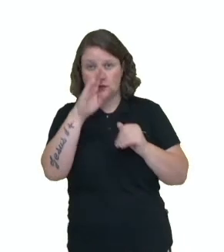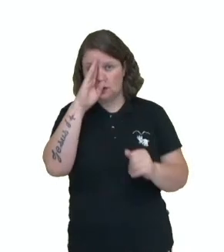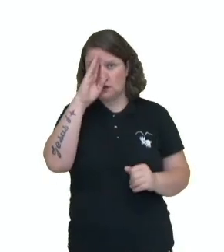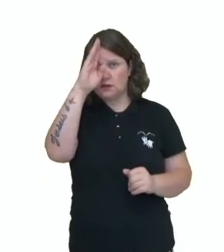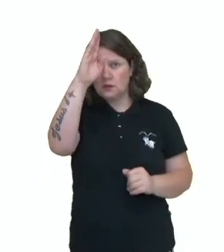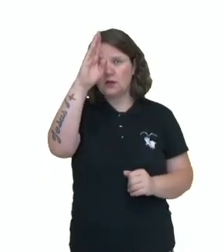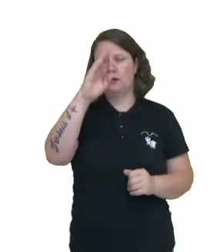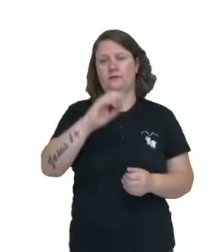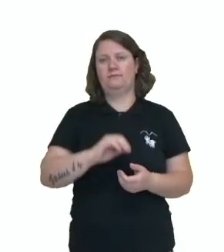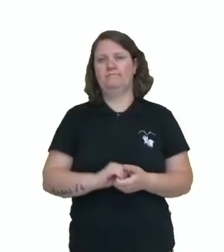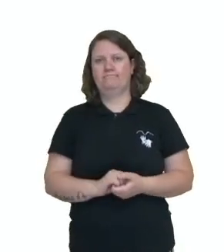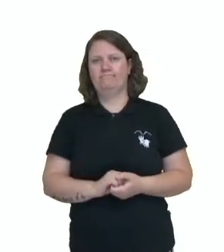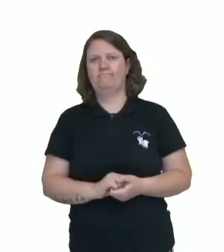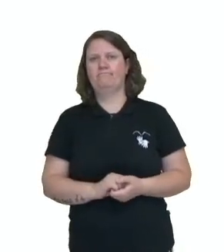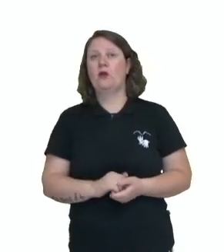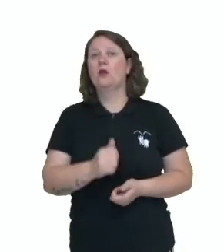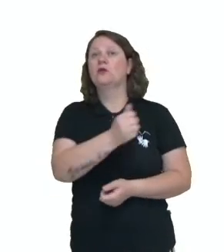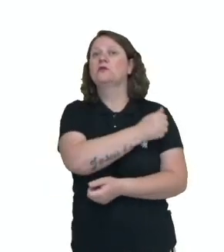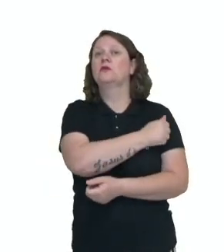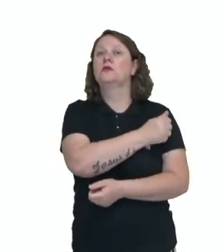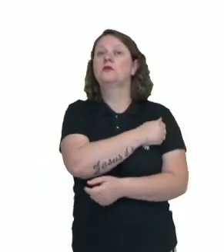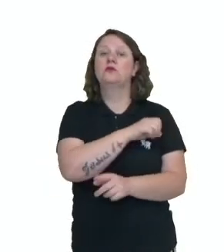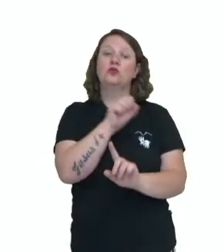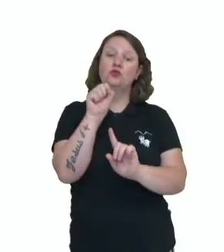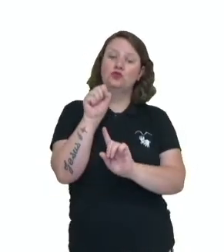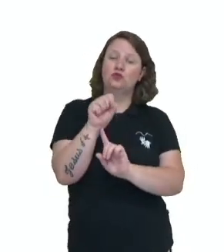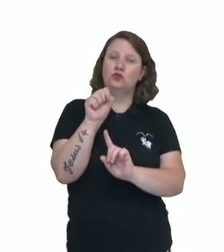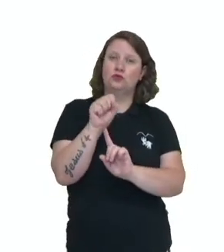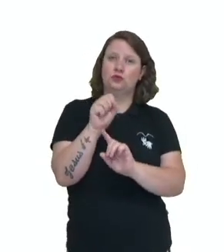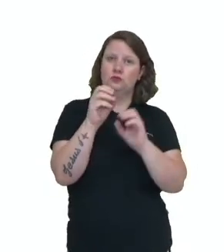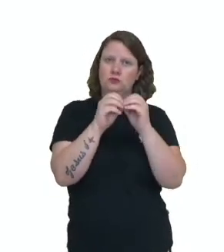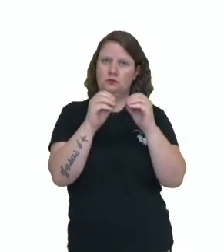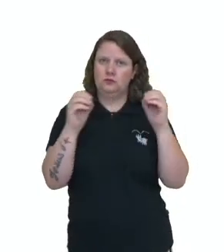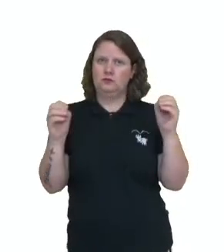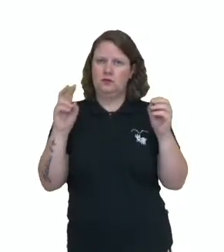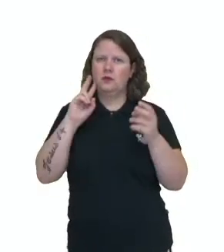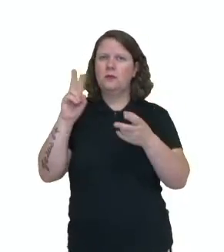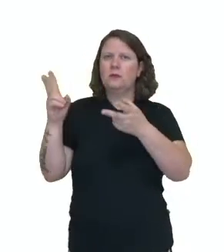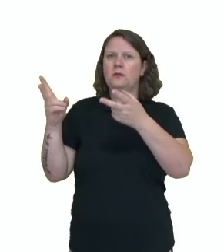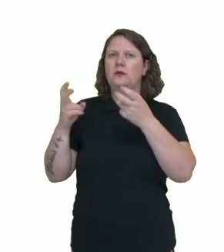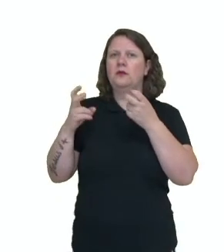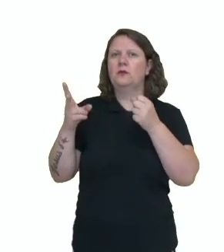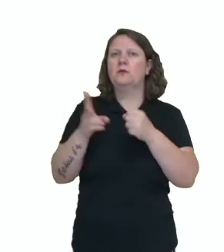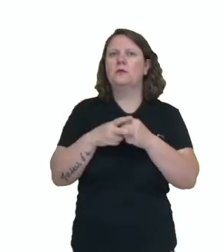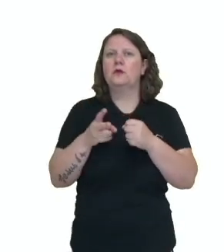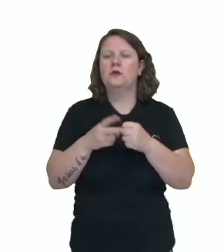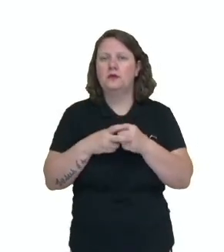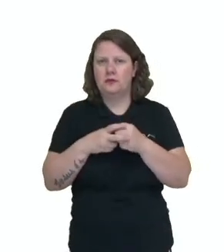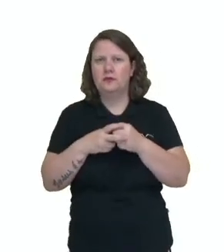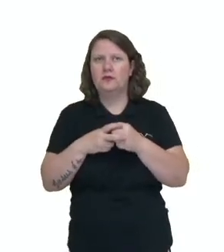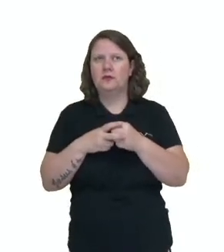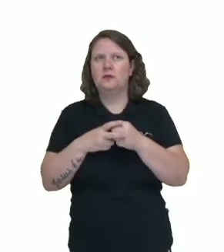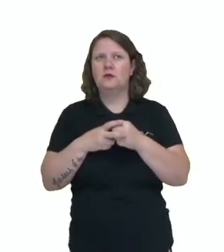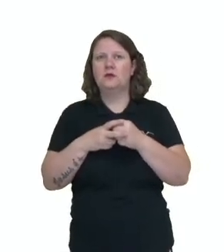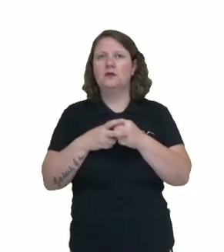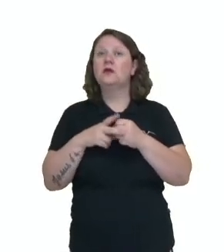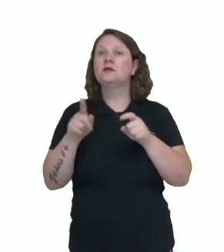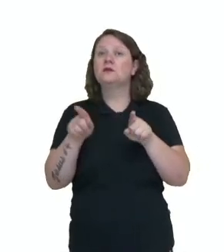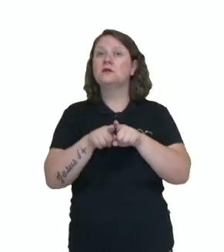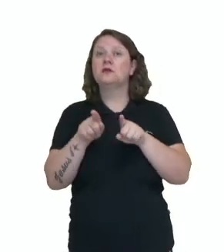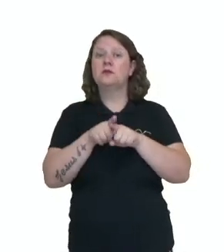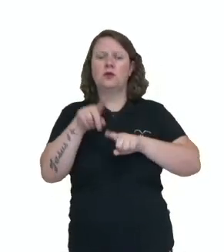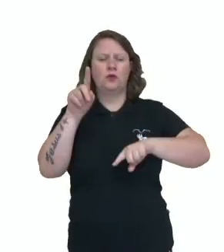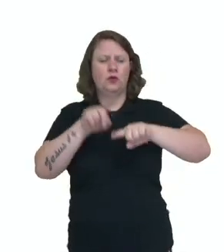trabalho. Os alunos, o nosso sujeito da oração, perceberam o nosso verbo transitivo direto, que exige um